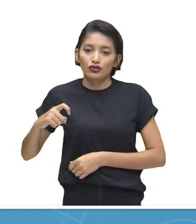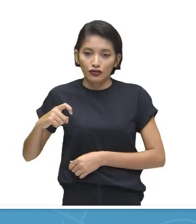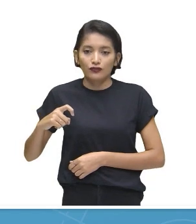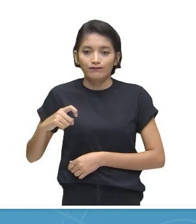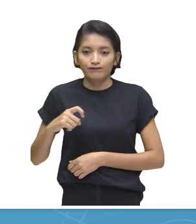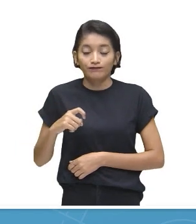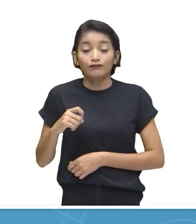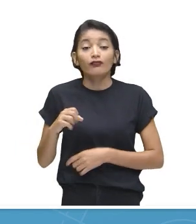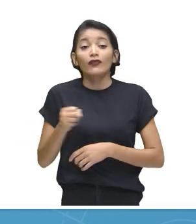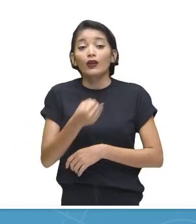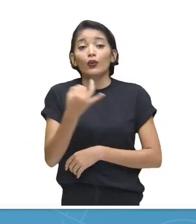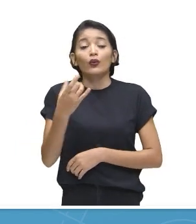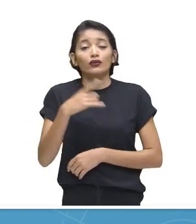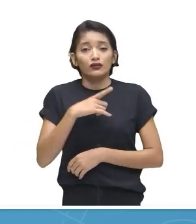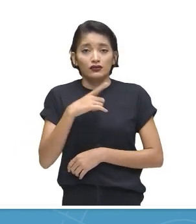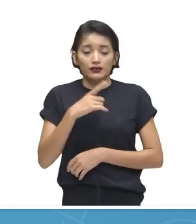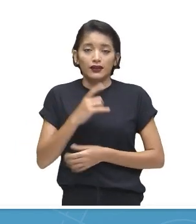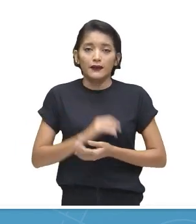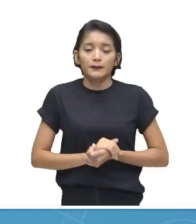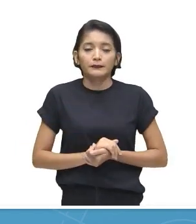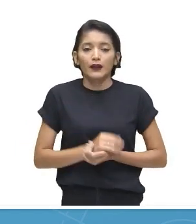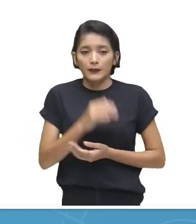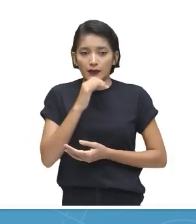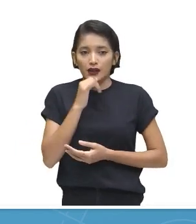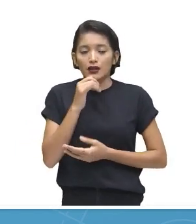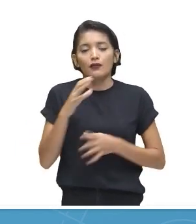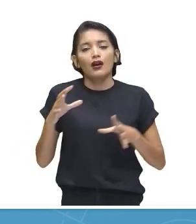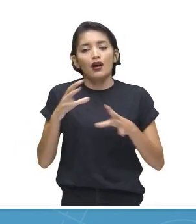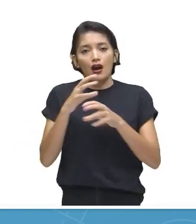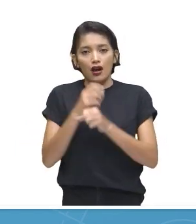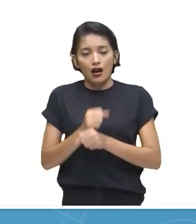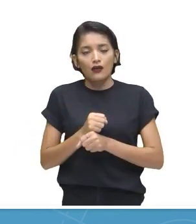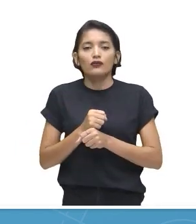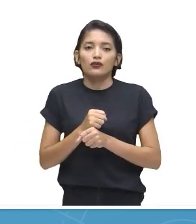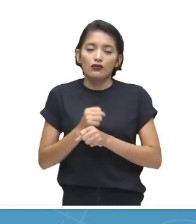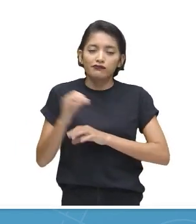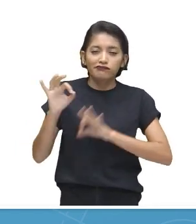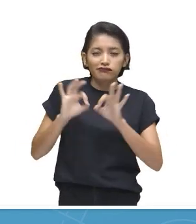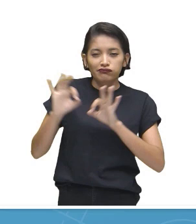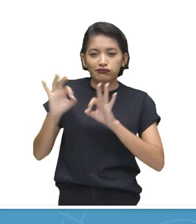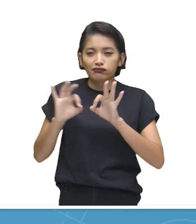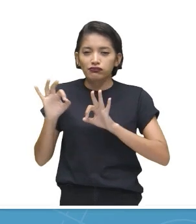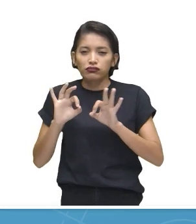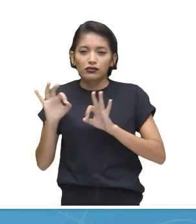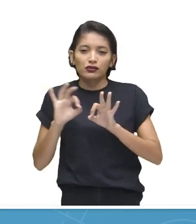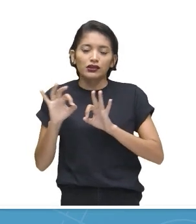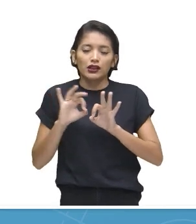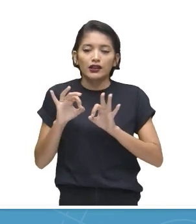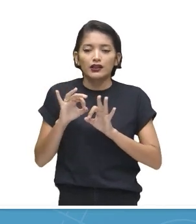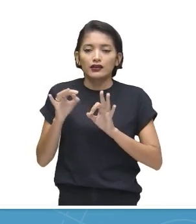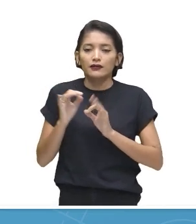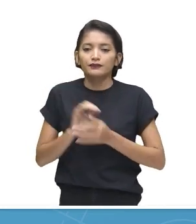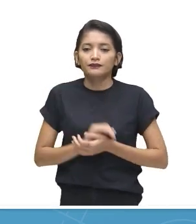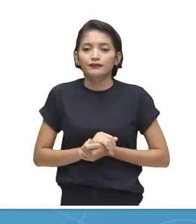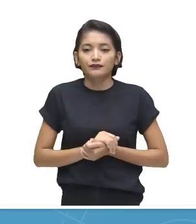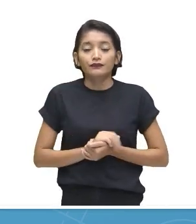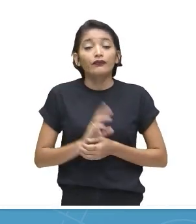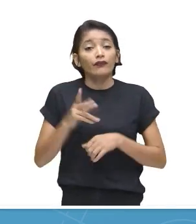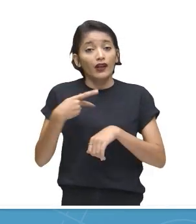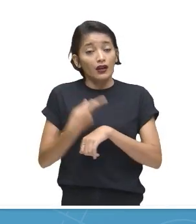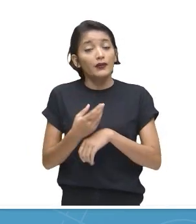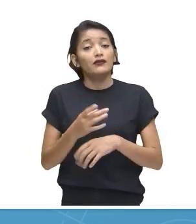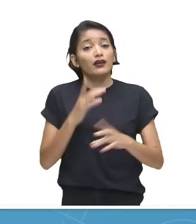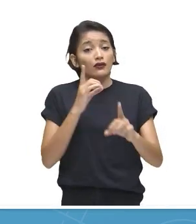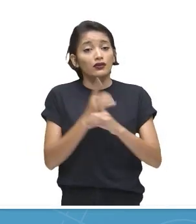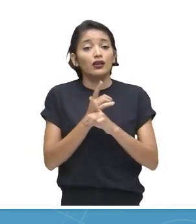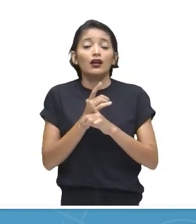tem em 0,5 quilos. Então você vai fazer lá o seu cálculo, vai armar a sua questão, aí a sua fórmula, e aí você vai encontrar